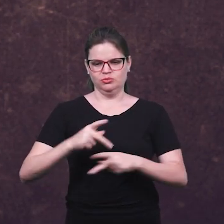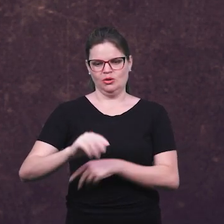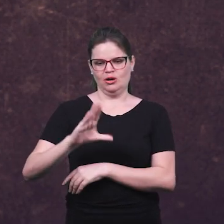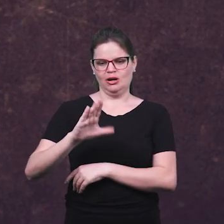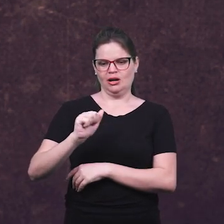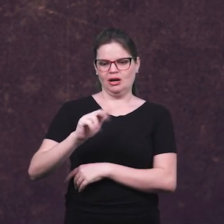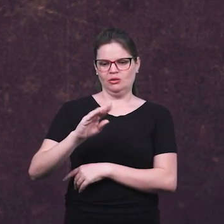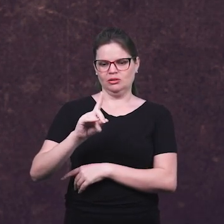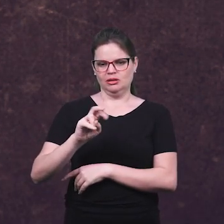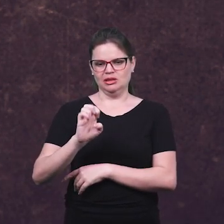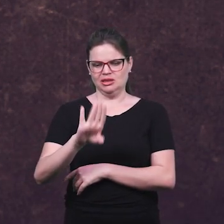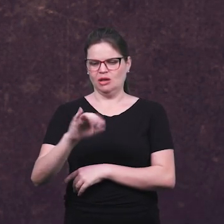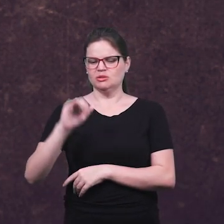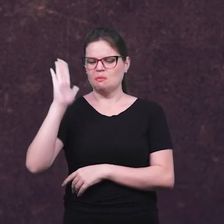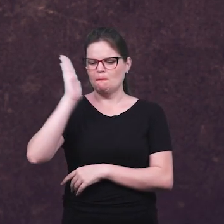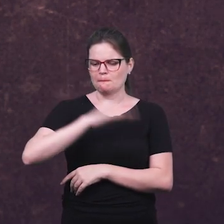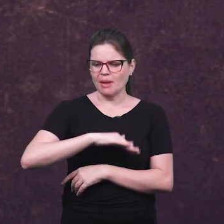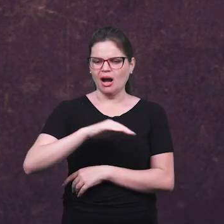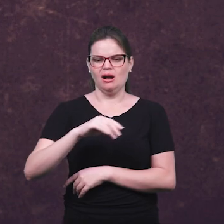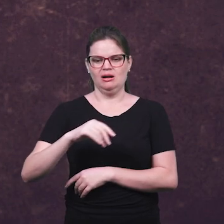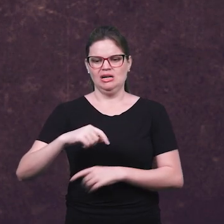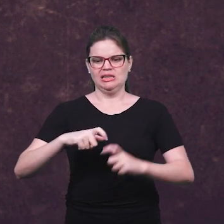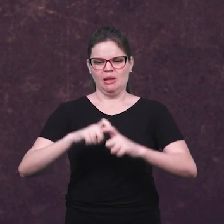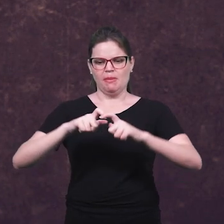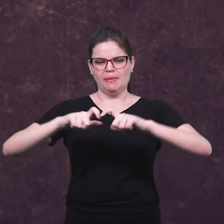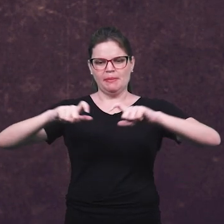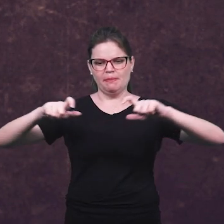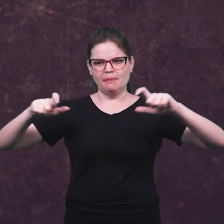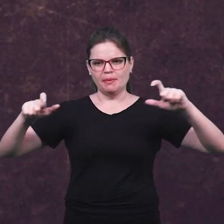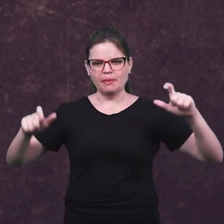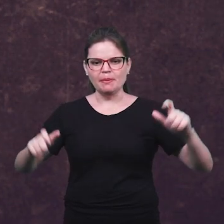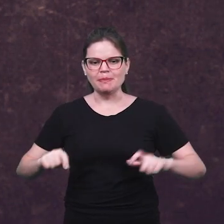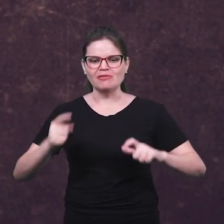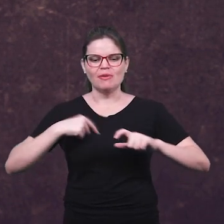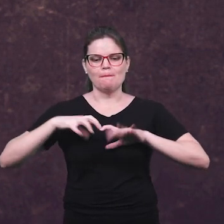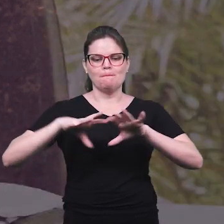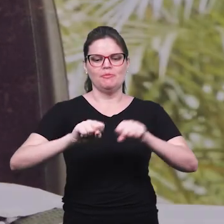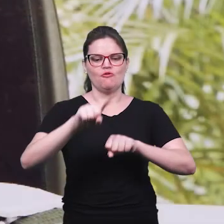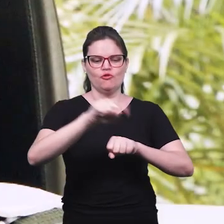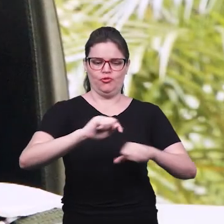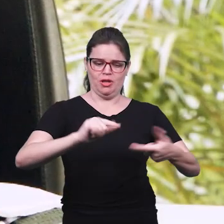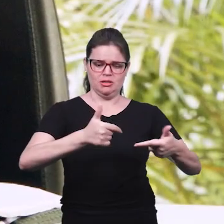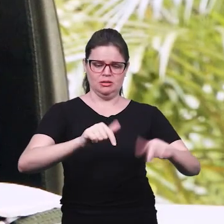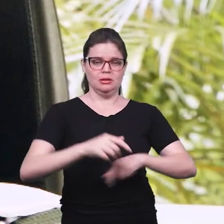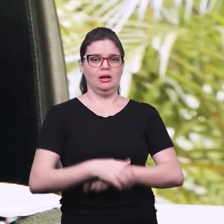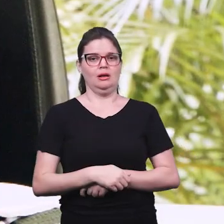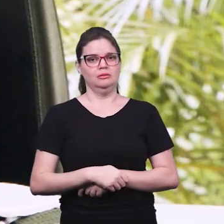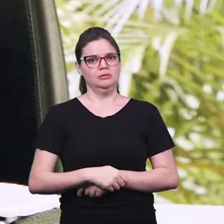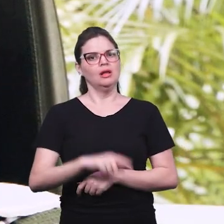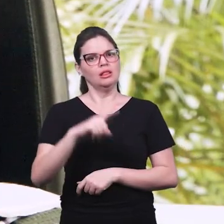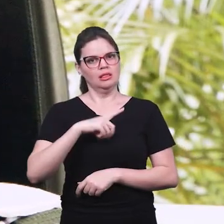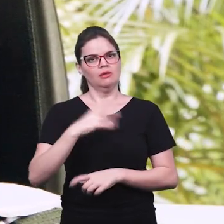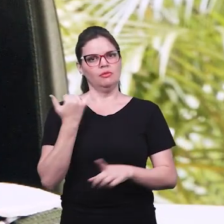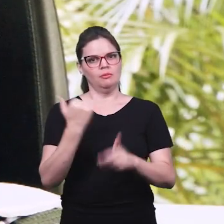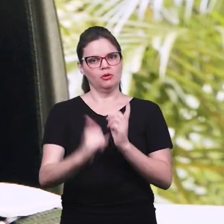marcha largura da terra, para apoderar as moradas que não são suas. Aqui é uma palavra profética, mas na verdade que